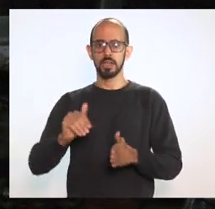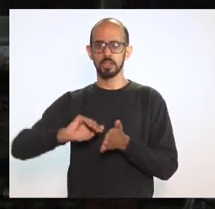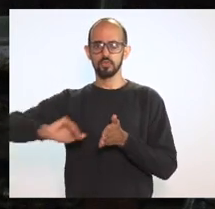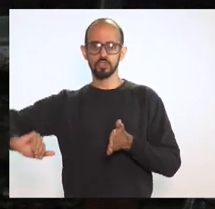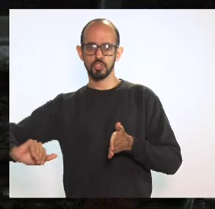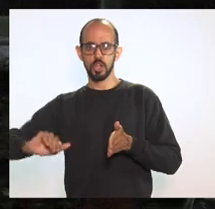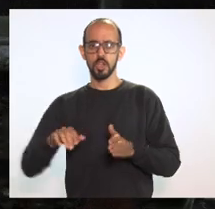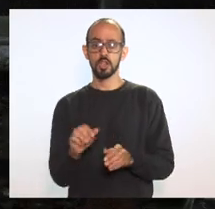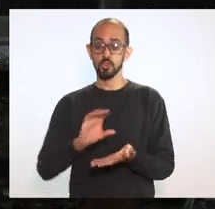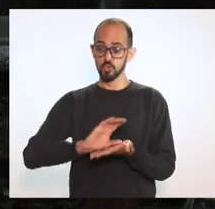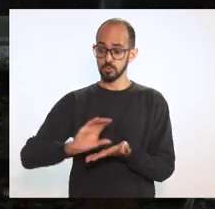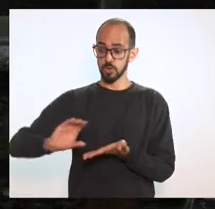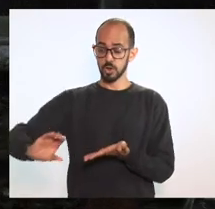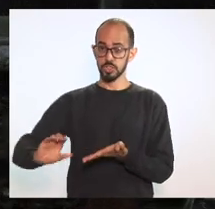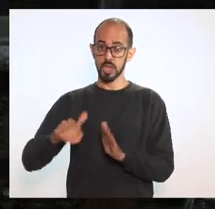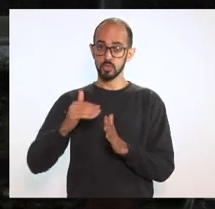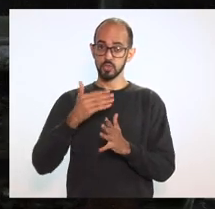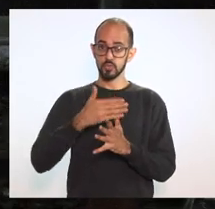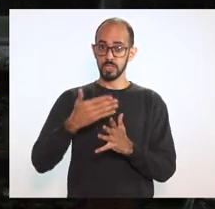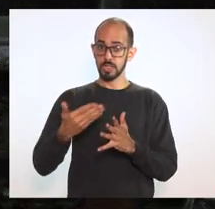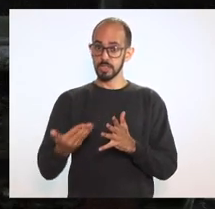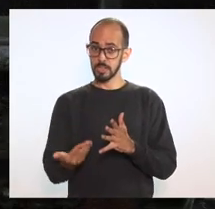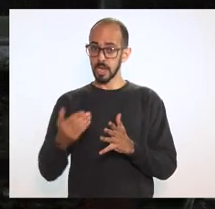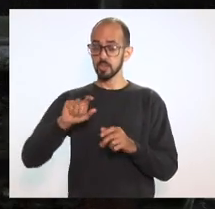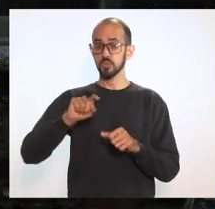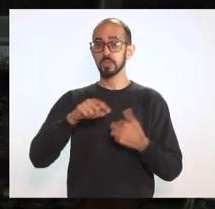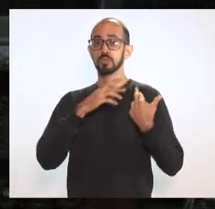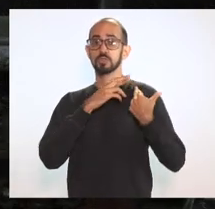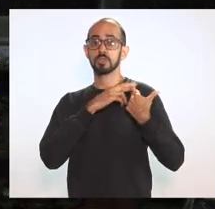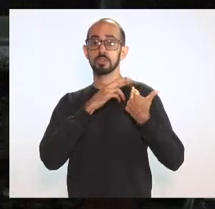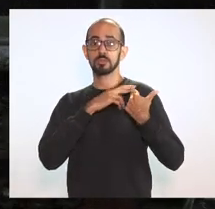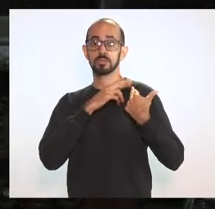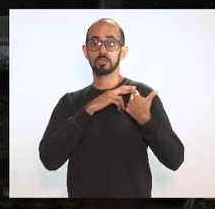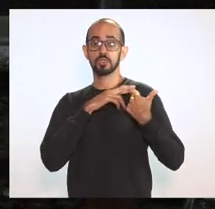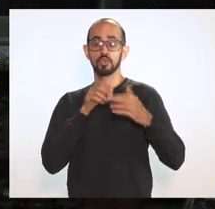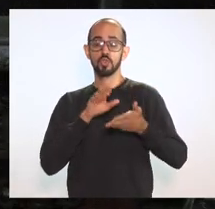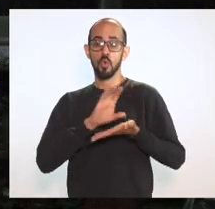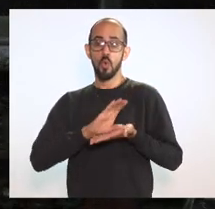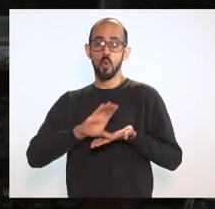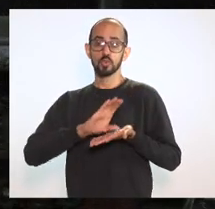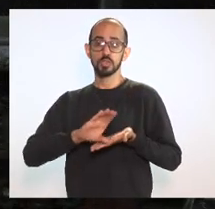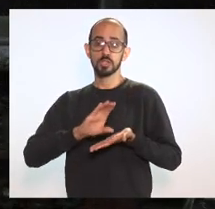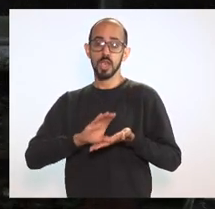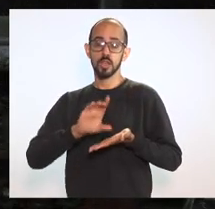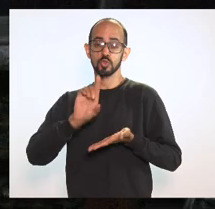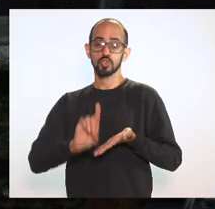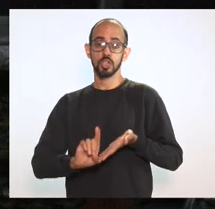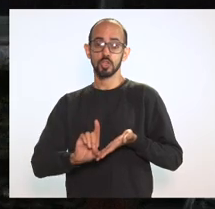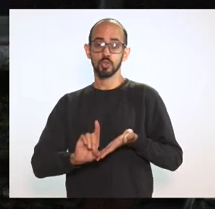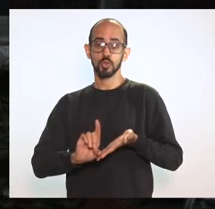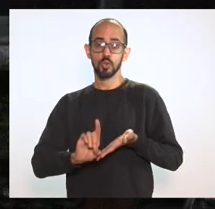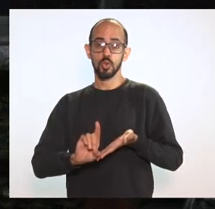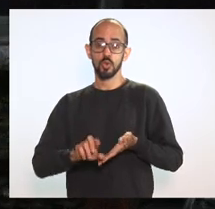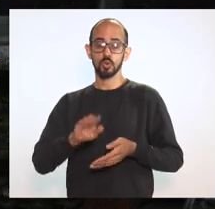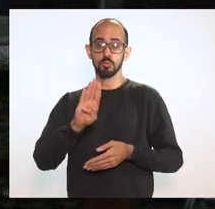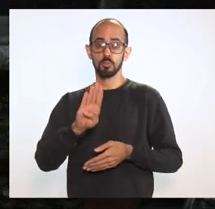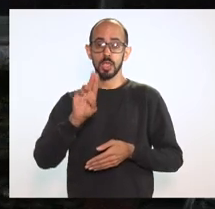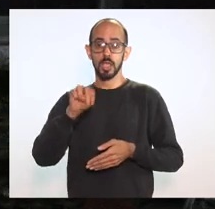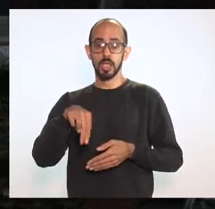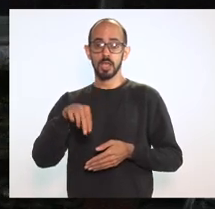financiáveis passou a ser atribuição do Conselho Diretor do Fundo de Marinha Mercante com a diretoria do